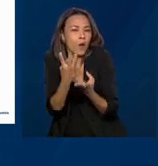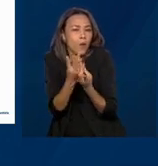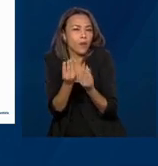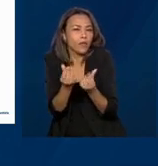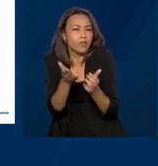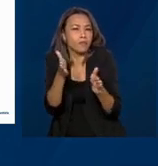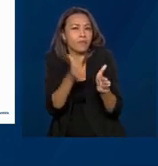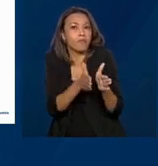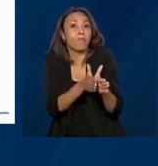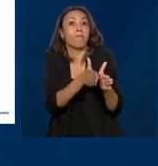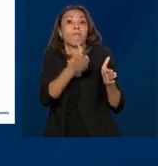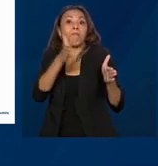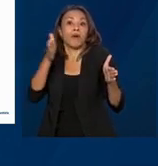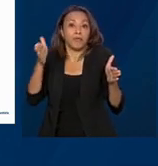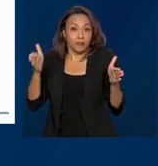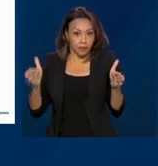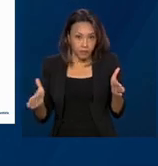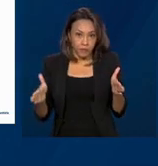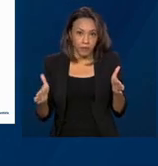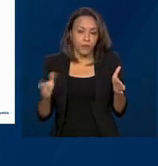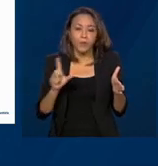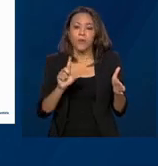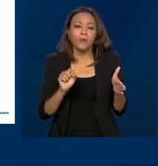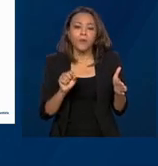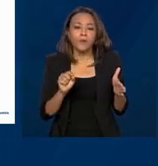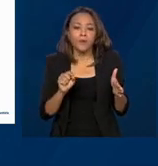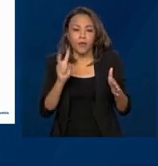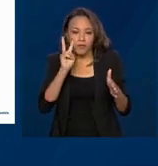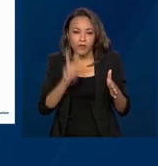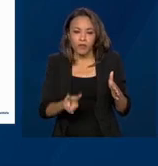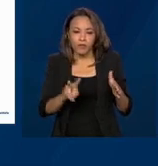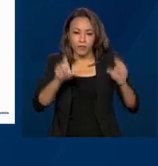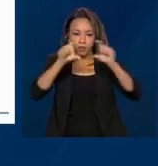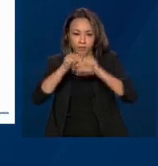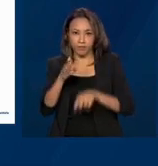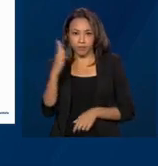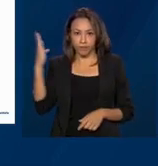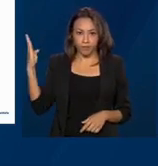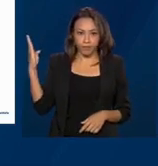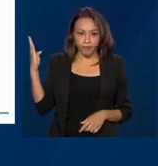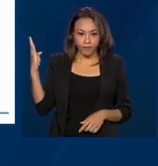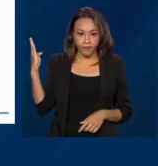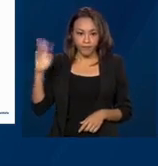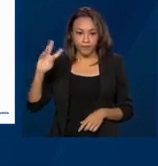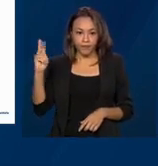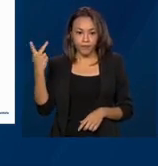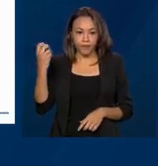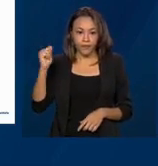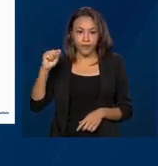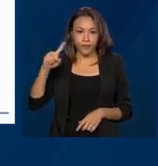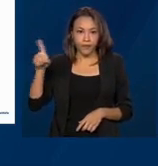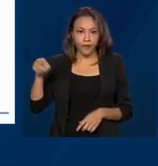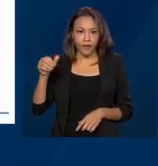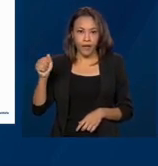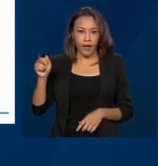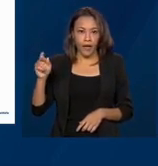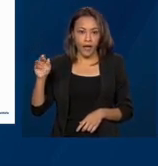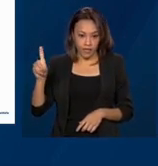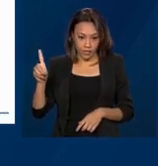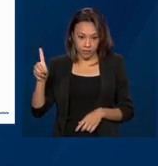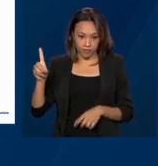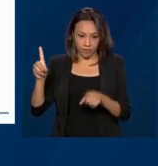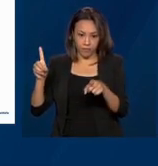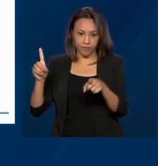que é o famoso hazard ratio. Em tradução livre, essa palavra